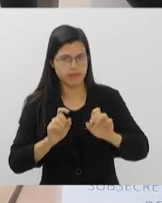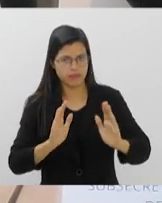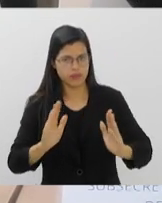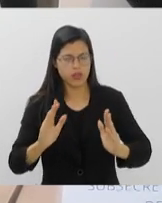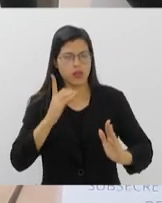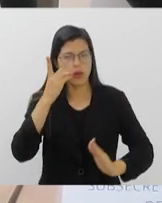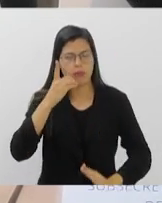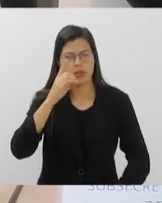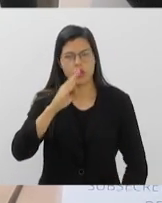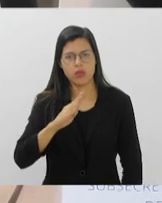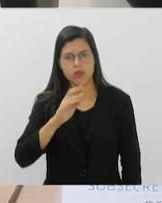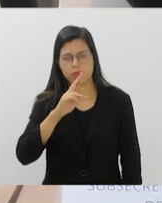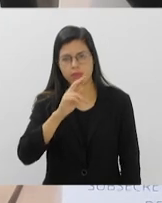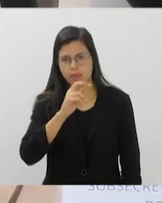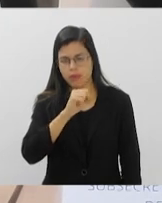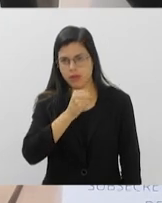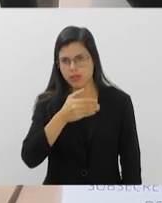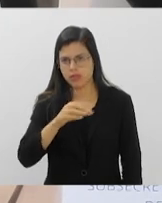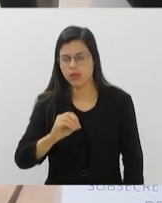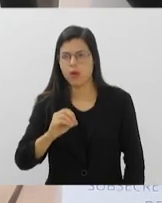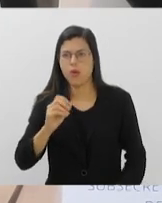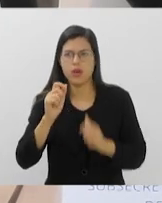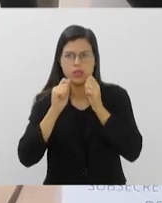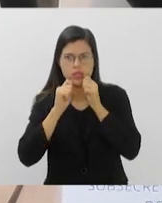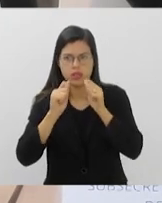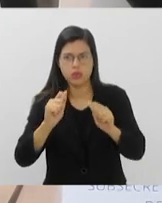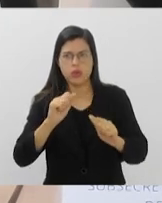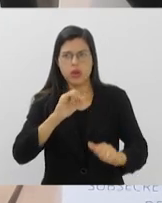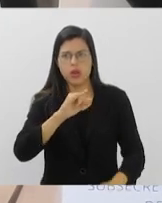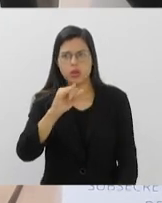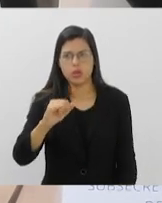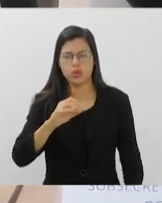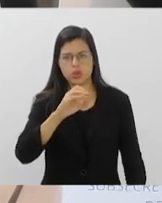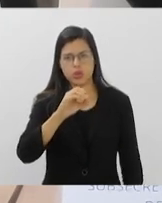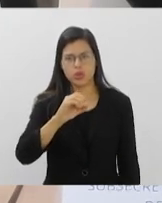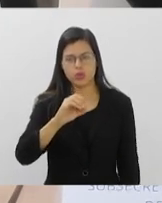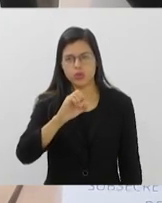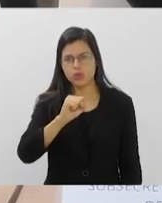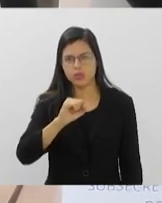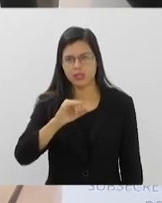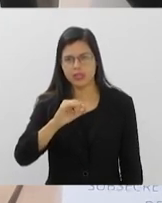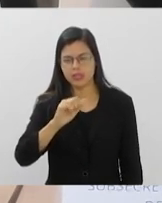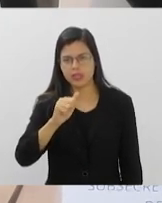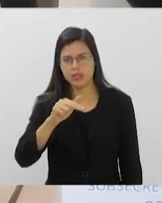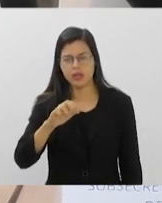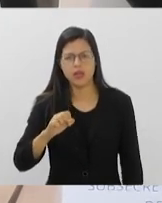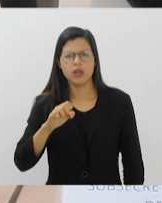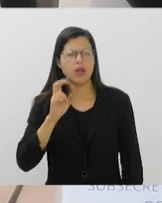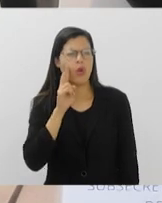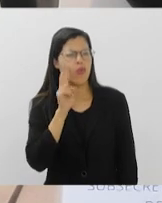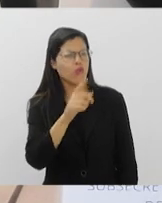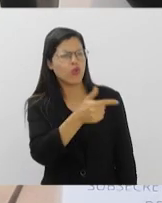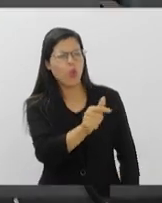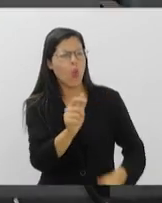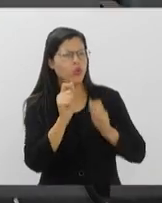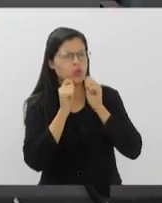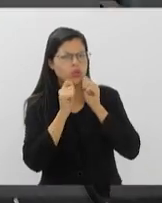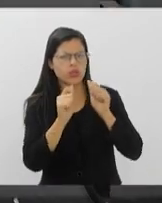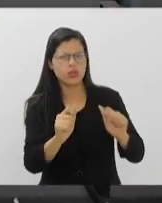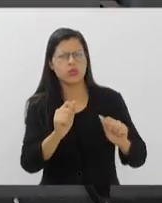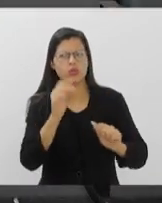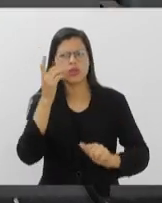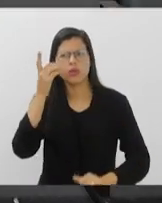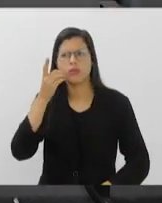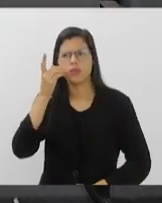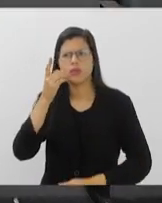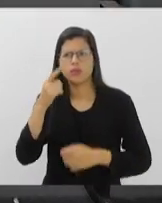brasão assessora Joseane Coelho Eu vi algum assessor de outro Deputado também que hoje agora por exemplo tá